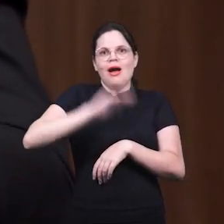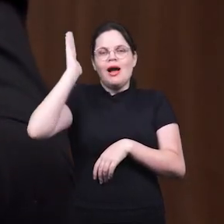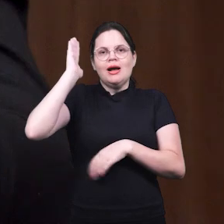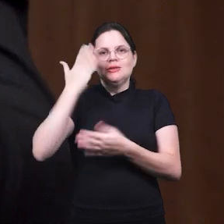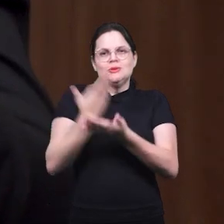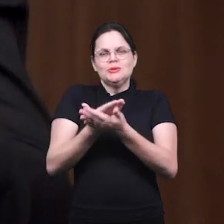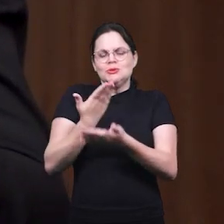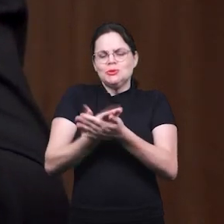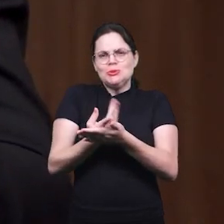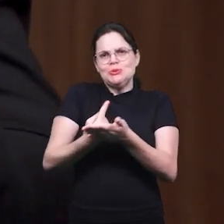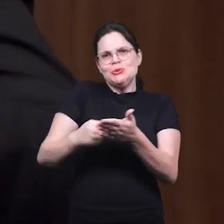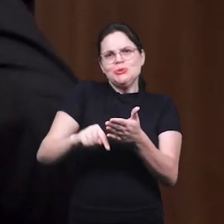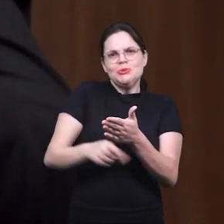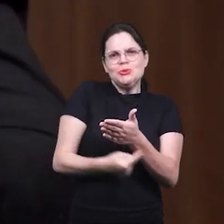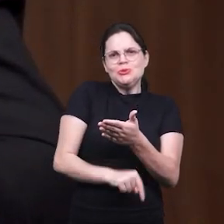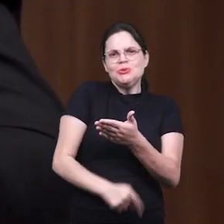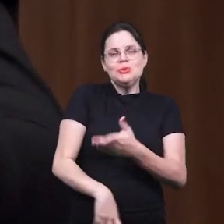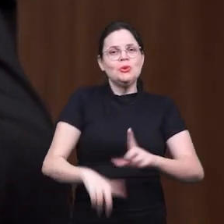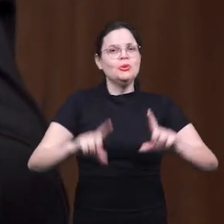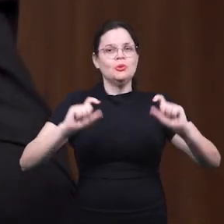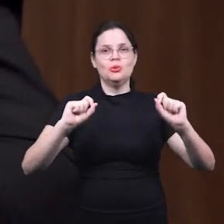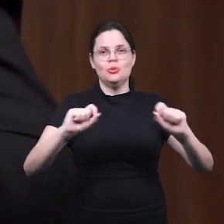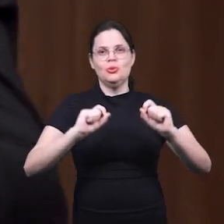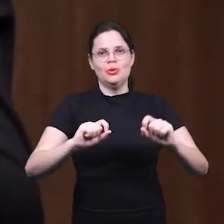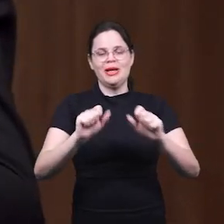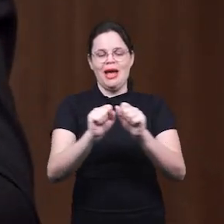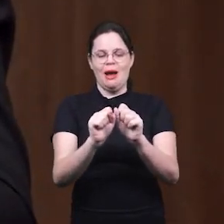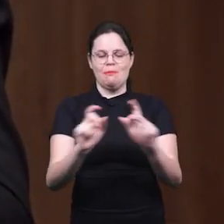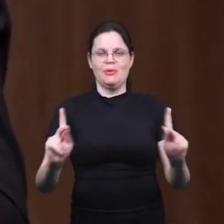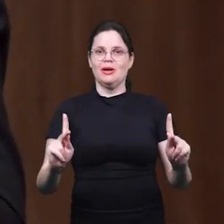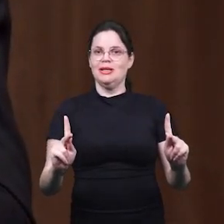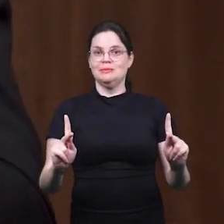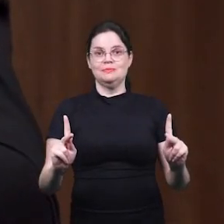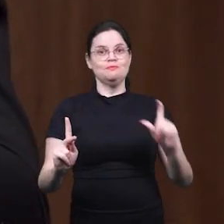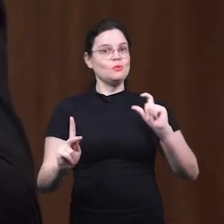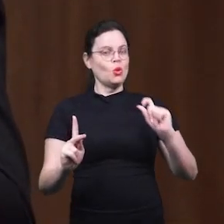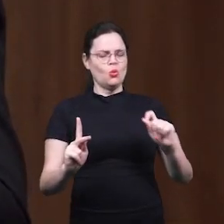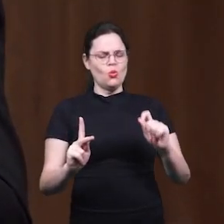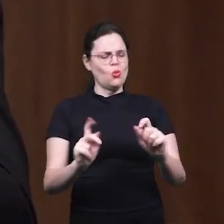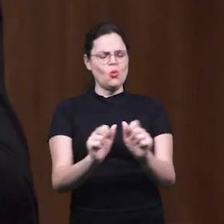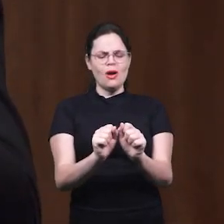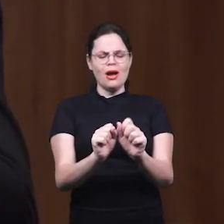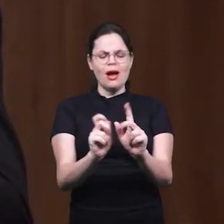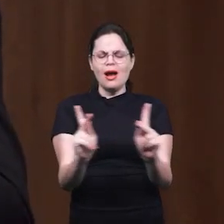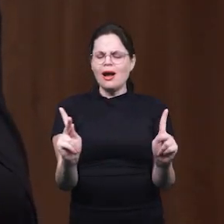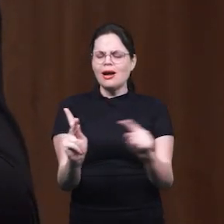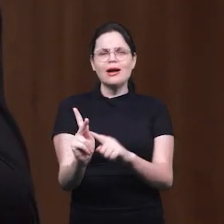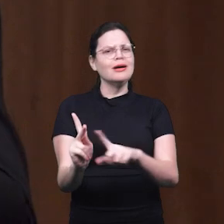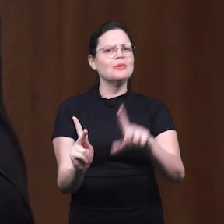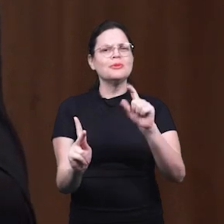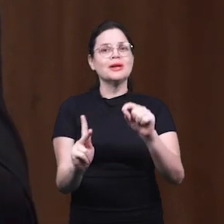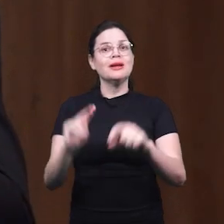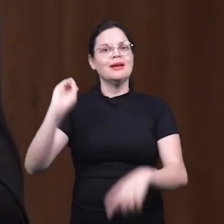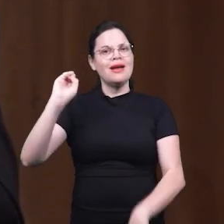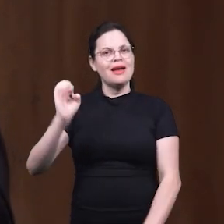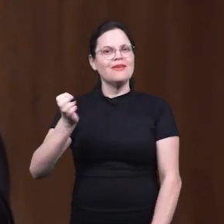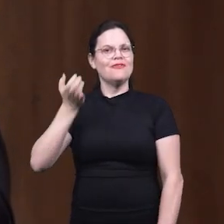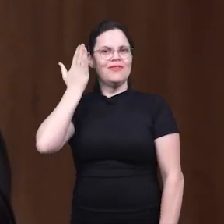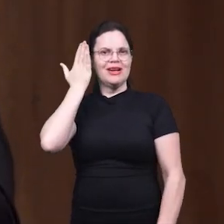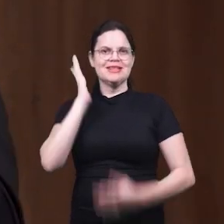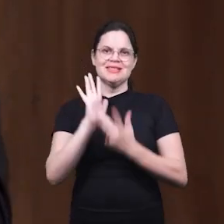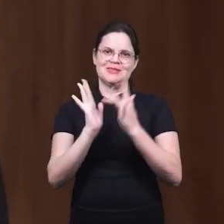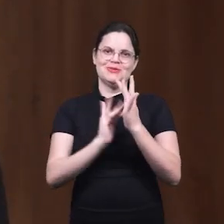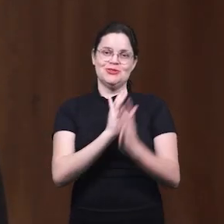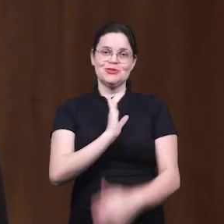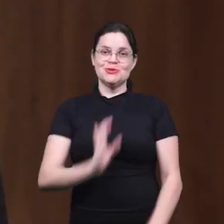nos aprofundando no que é de fato o Apocalipse. Apocalipse é revelação de Jesus